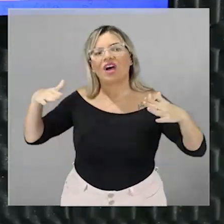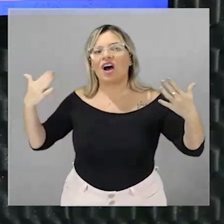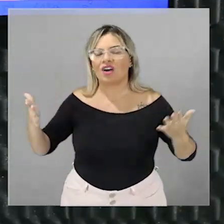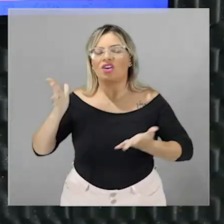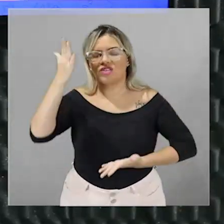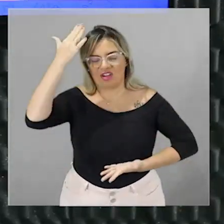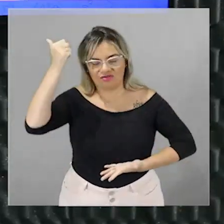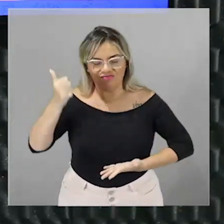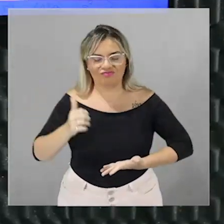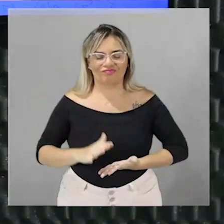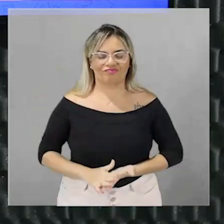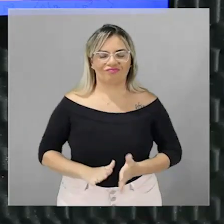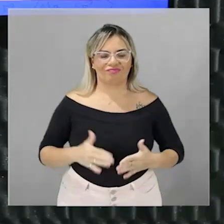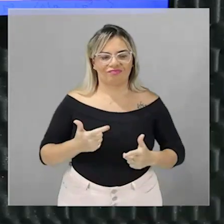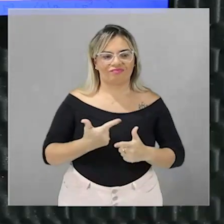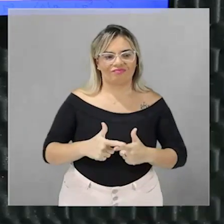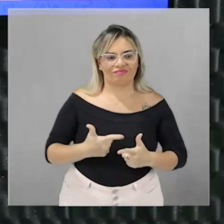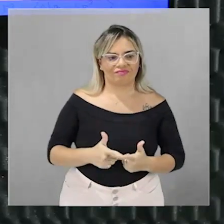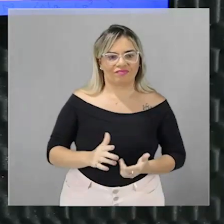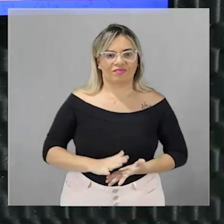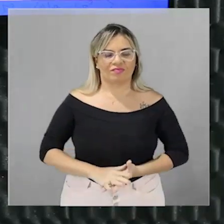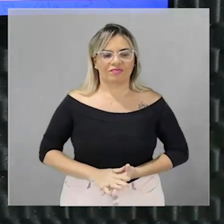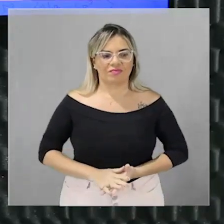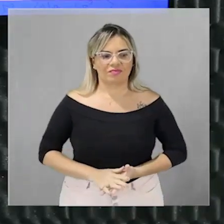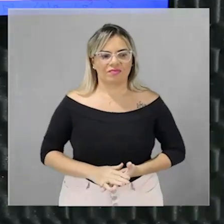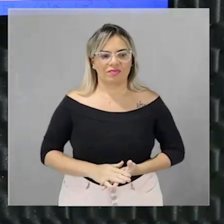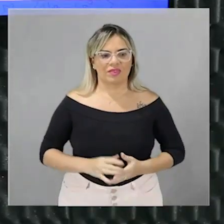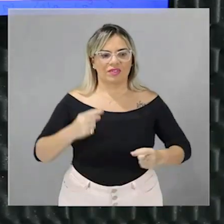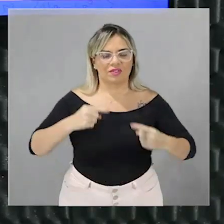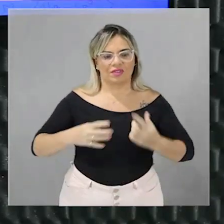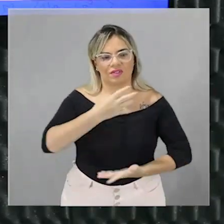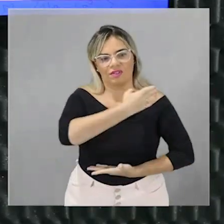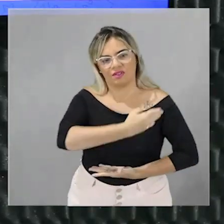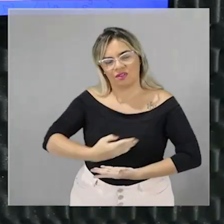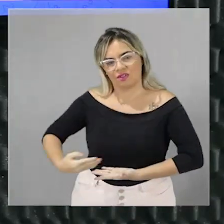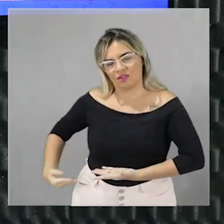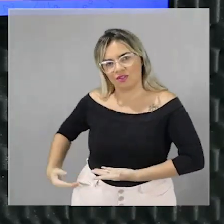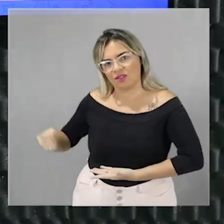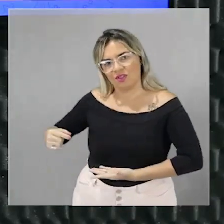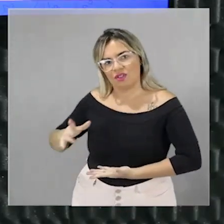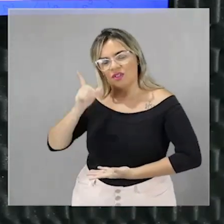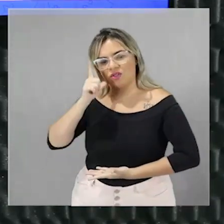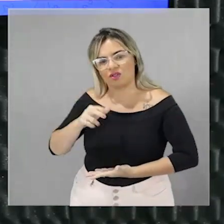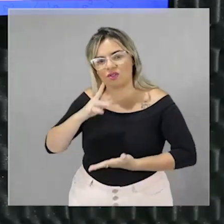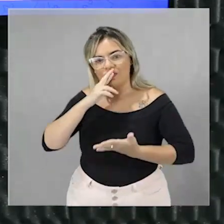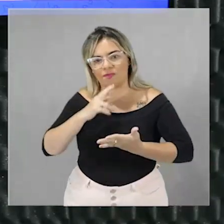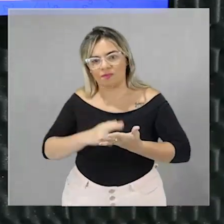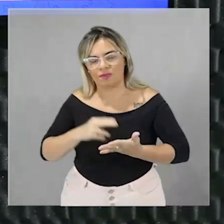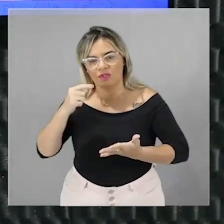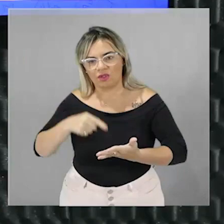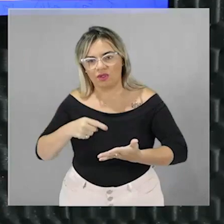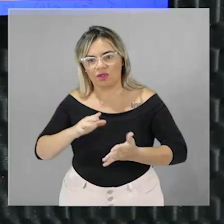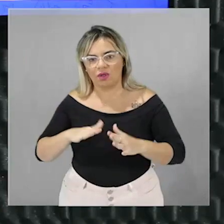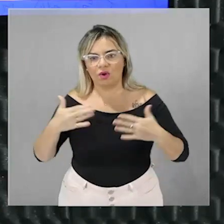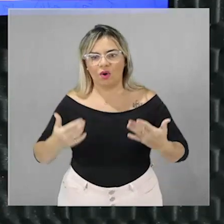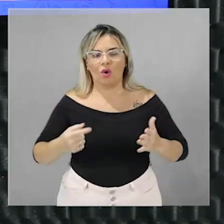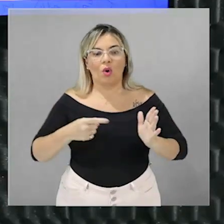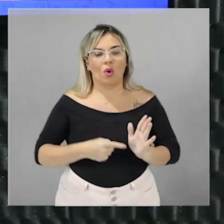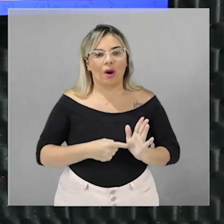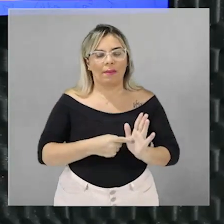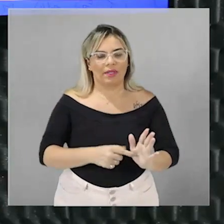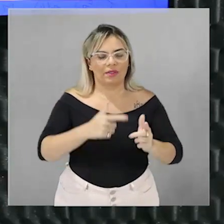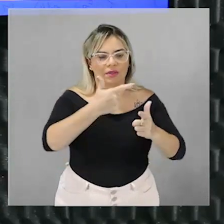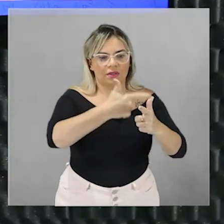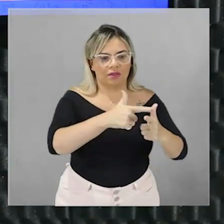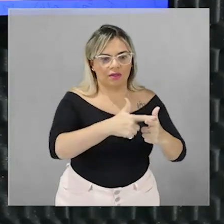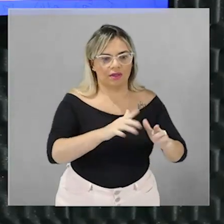problema, né? Vamos lá agora para a questão, vamos respondê-la, né? A política pública que é capaz de solucionar o problema apresentado. Qual é o problema apresentado,